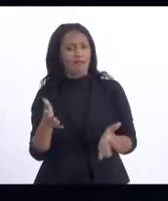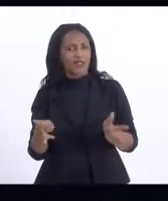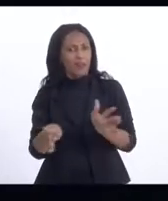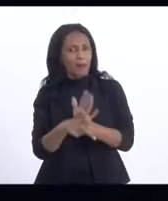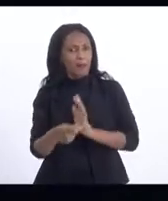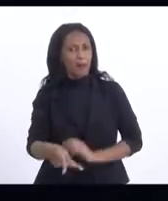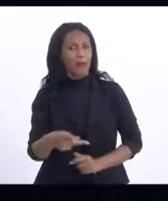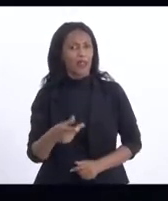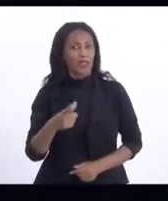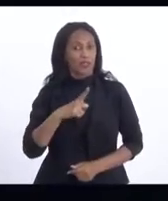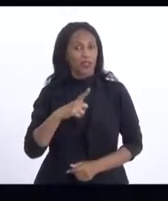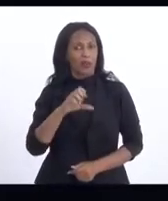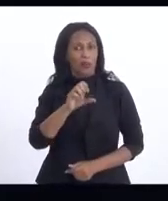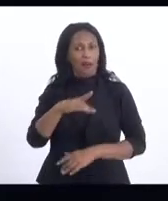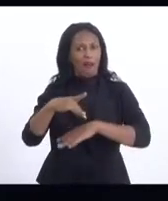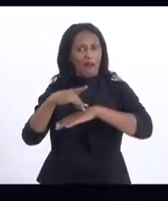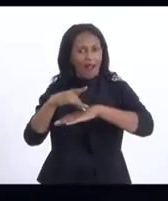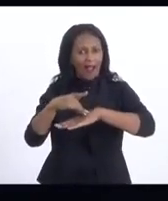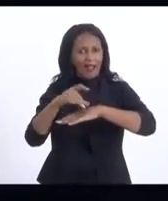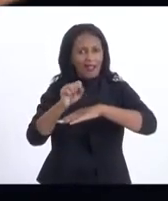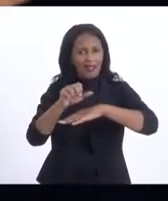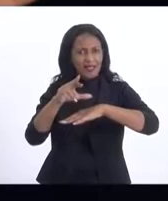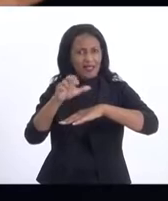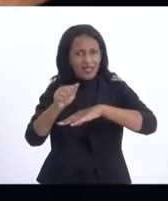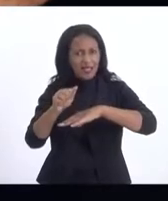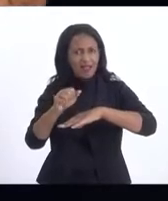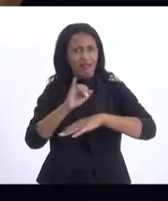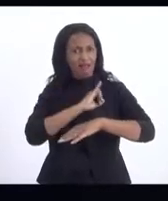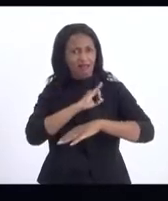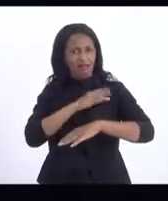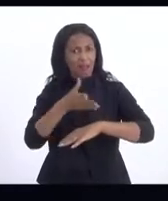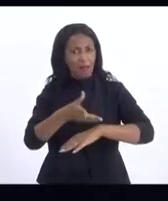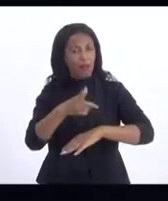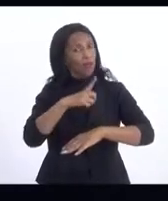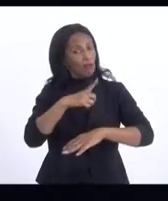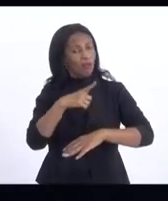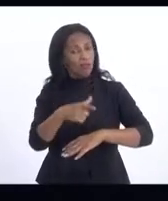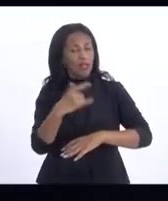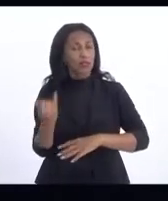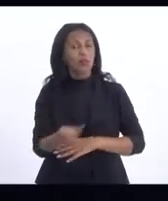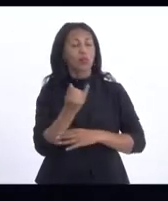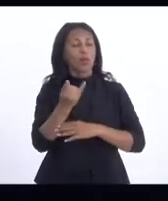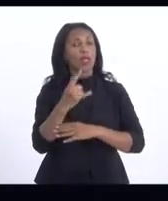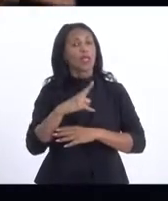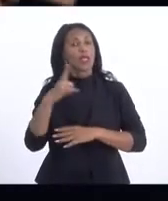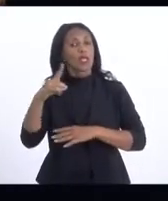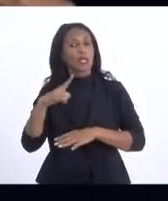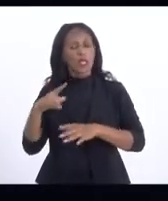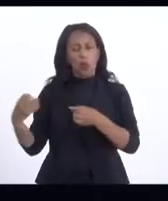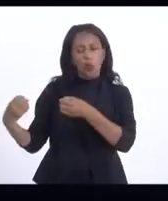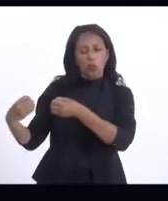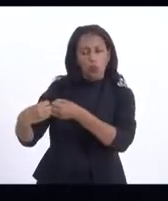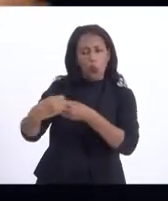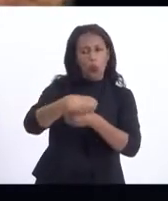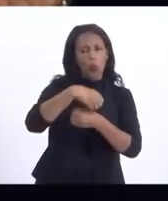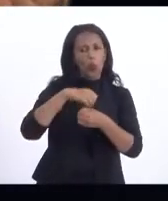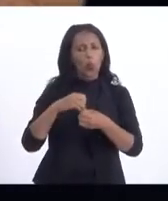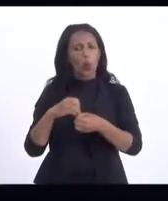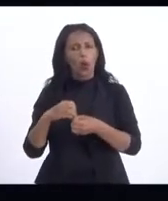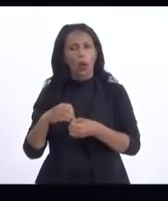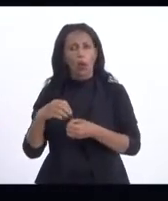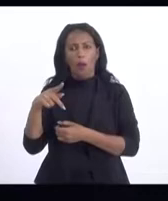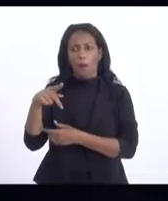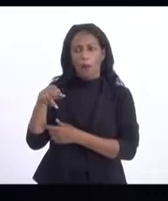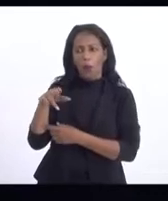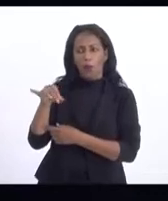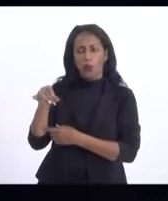carne seca muito importante. Está aqui em Itaperuna e temos também alguns outros municípios. Porciúncula tem. Não tem, prefeito?